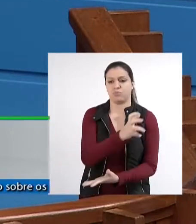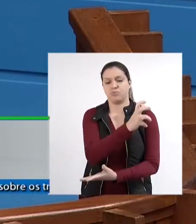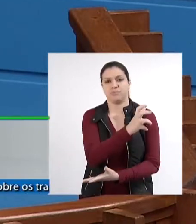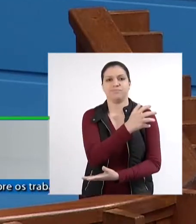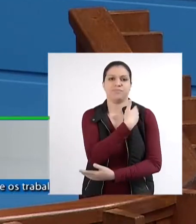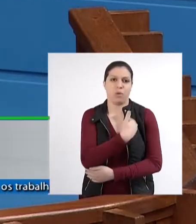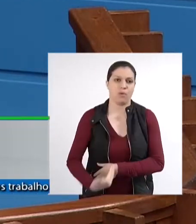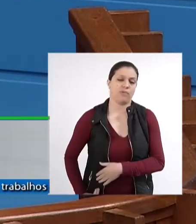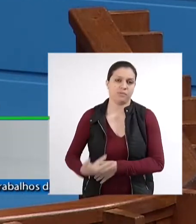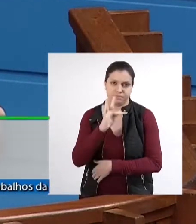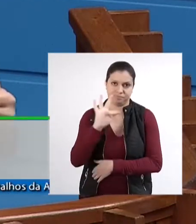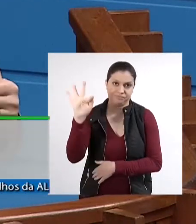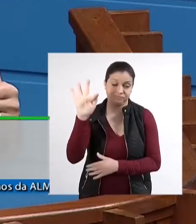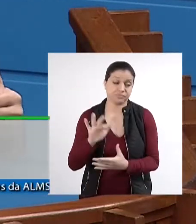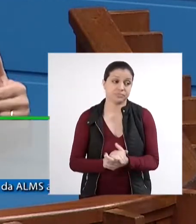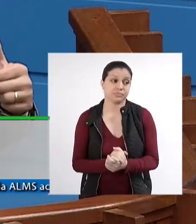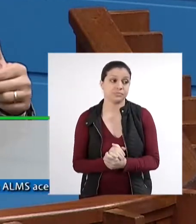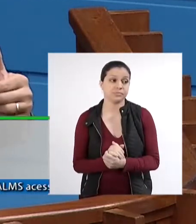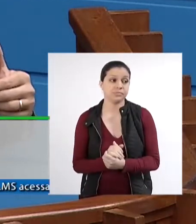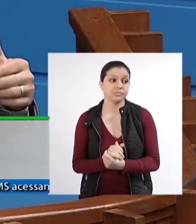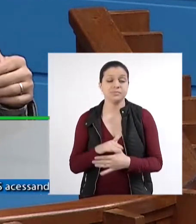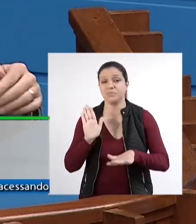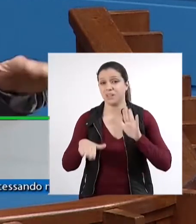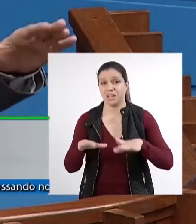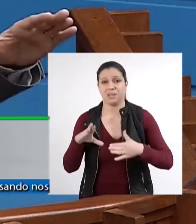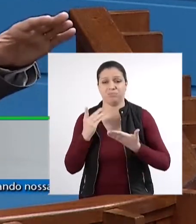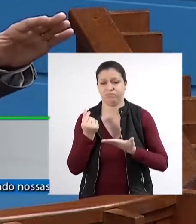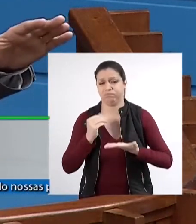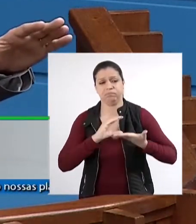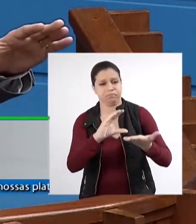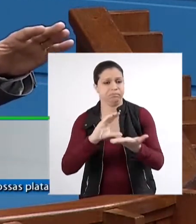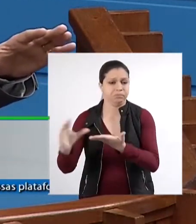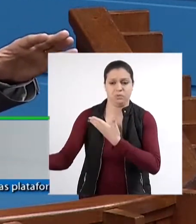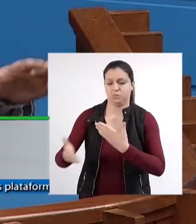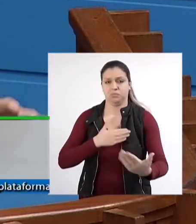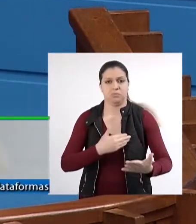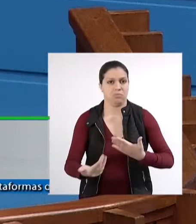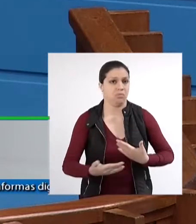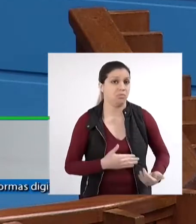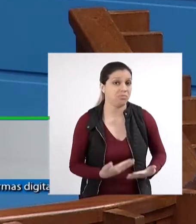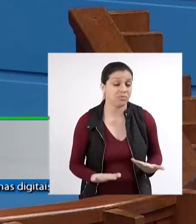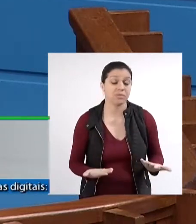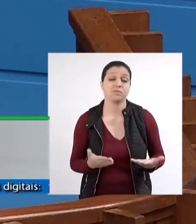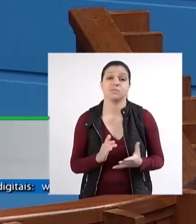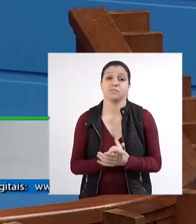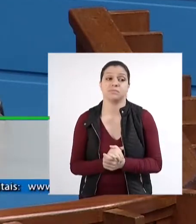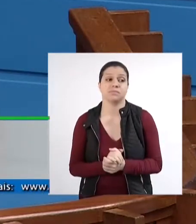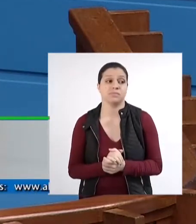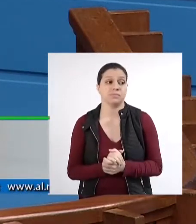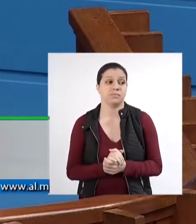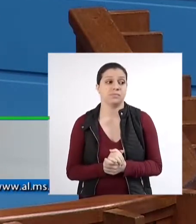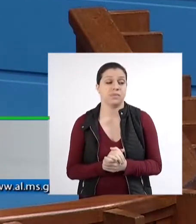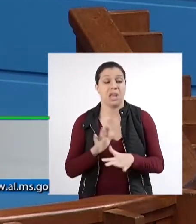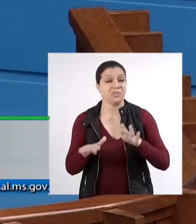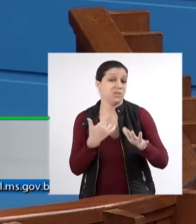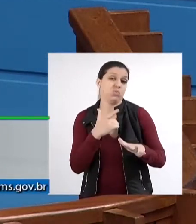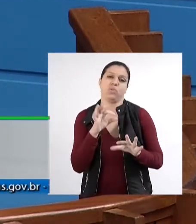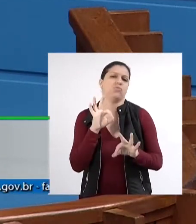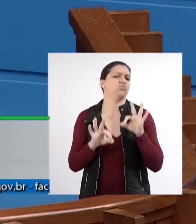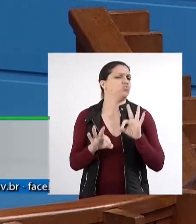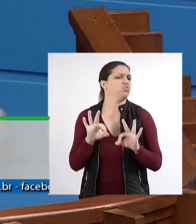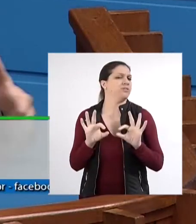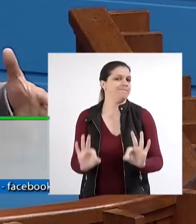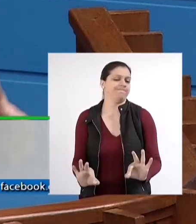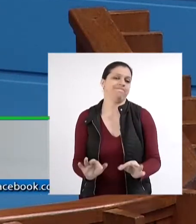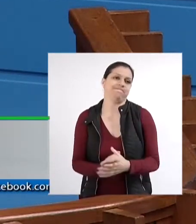União. E a União muitas vezes distribui ao seu bel prazer, às vezes de forma injusta.